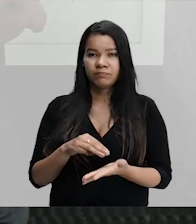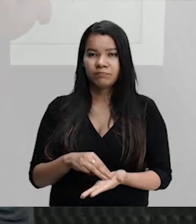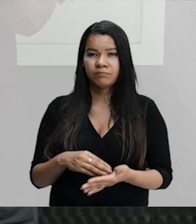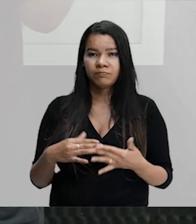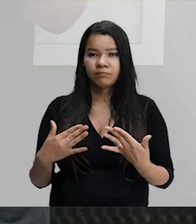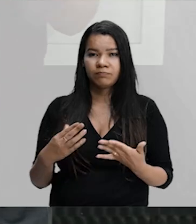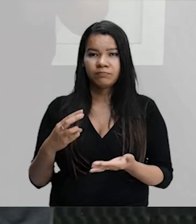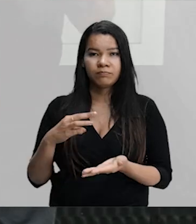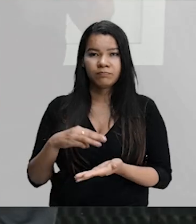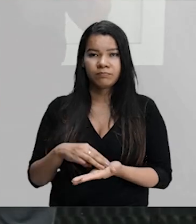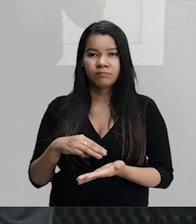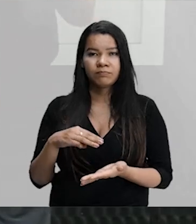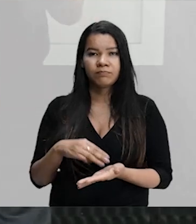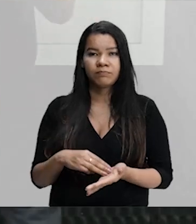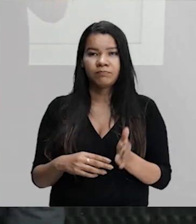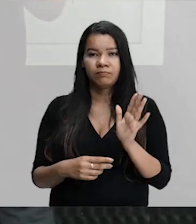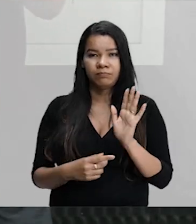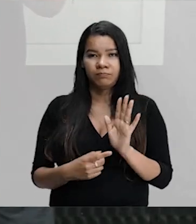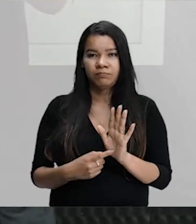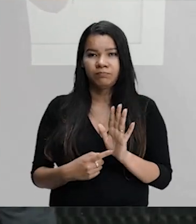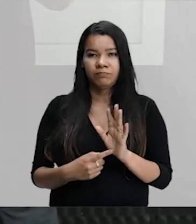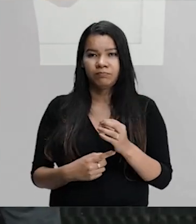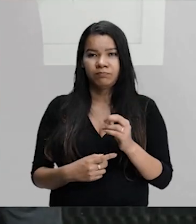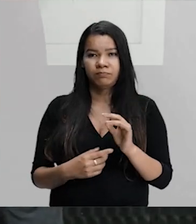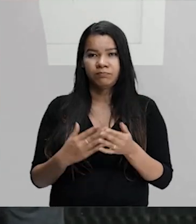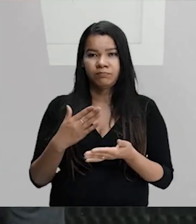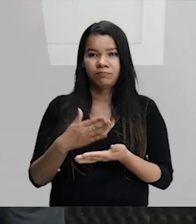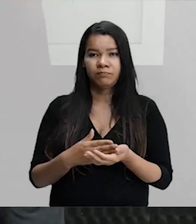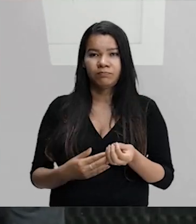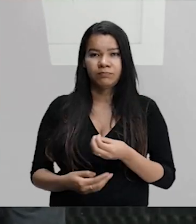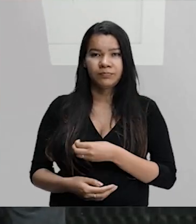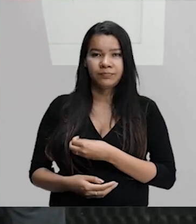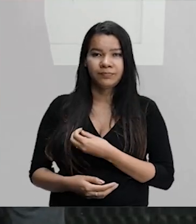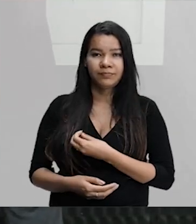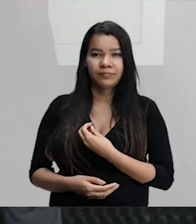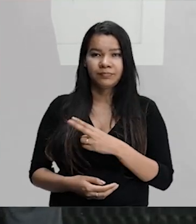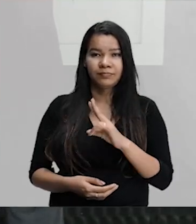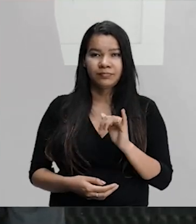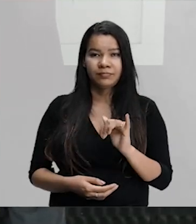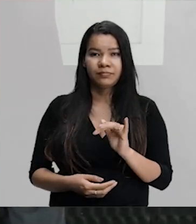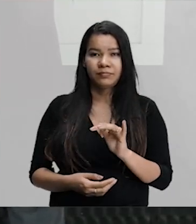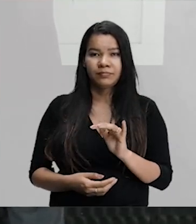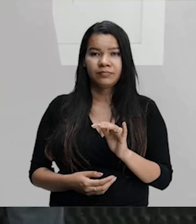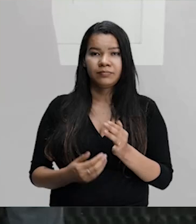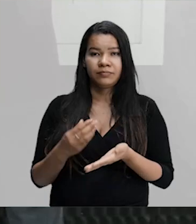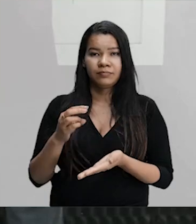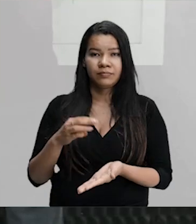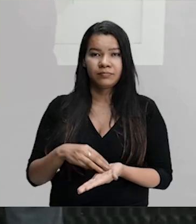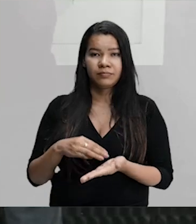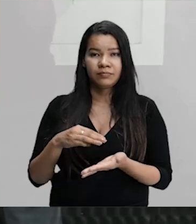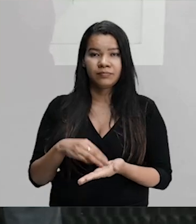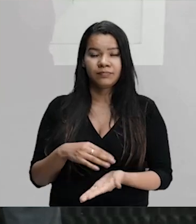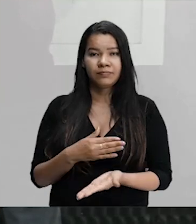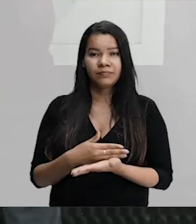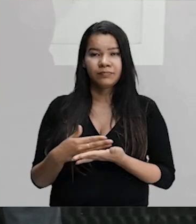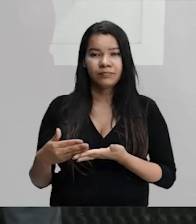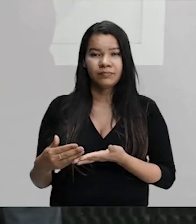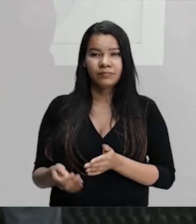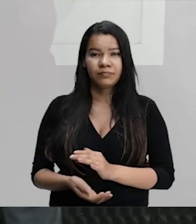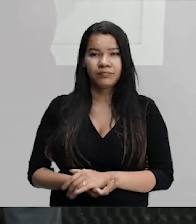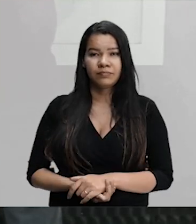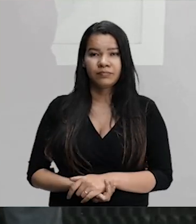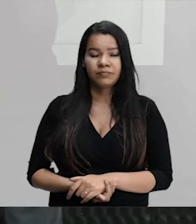da amostra, tá ok? Ou massa de meia-vida, né, vai ser a massa inicial, vou chamar esse